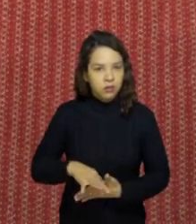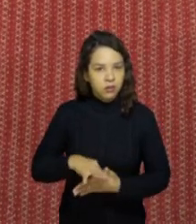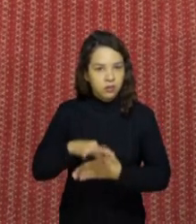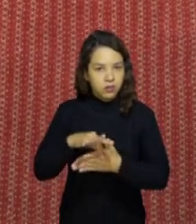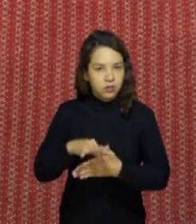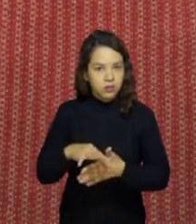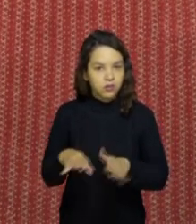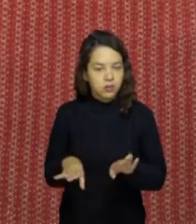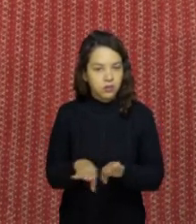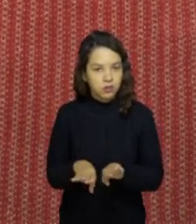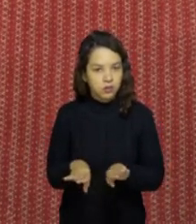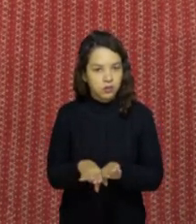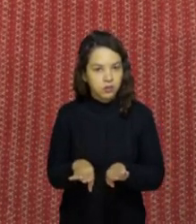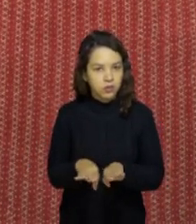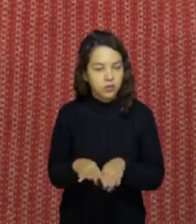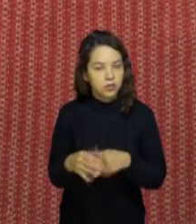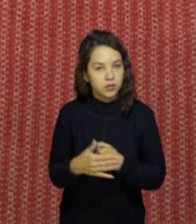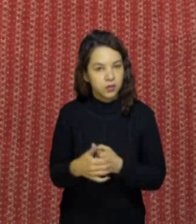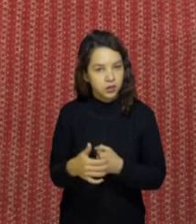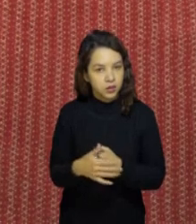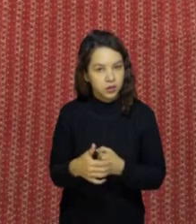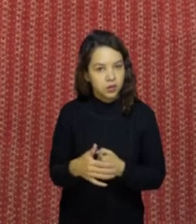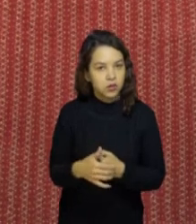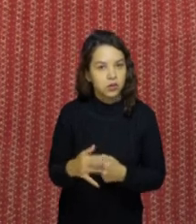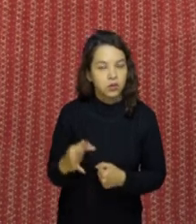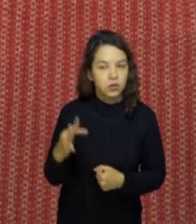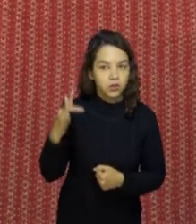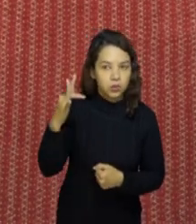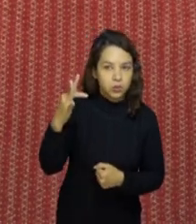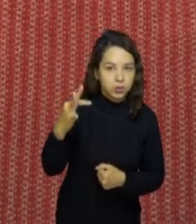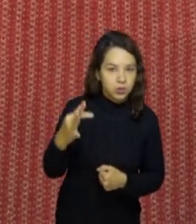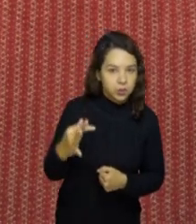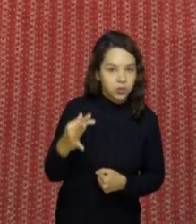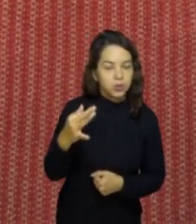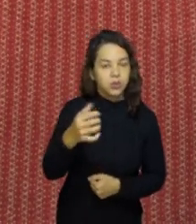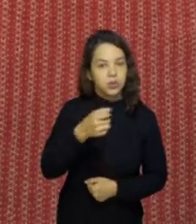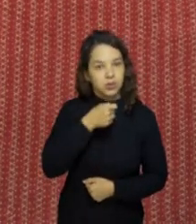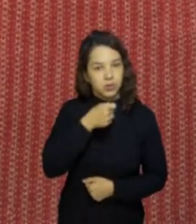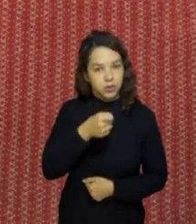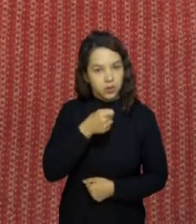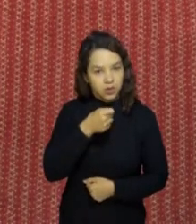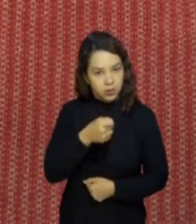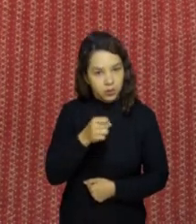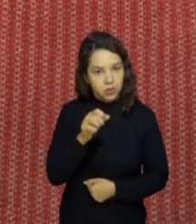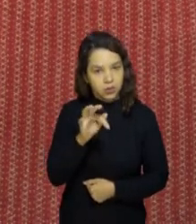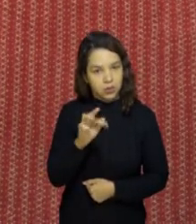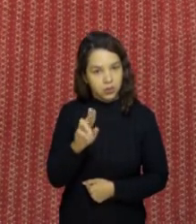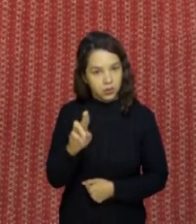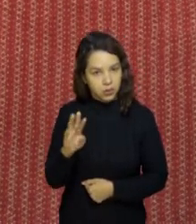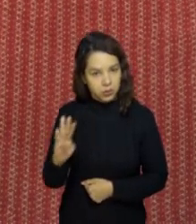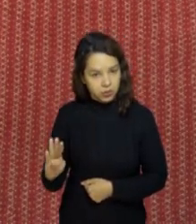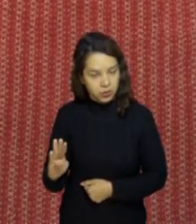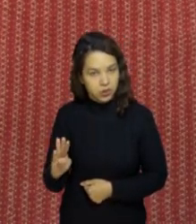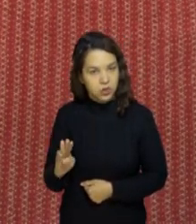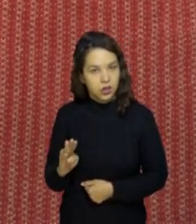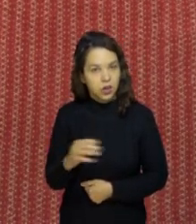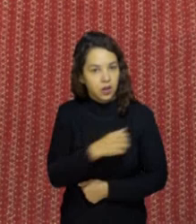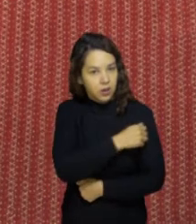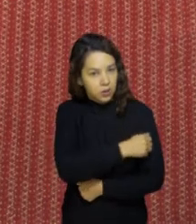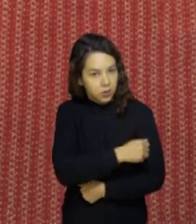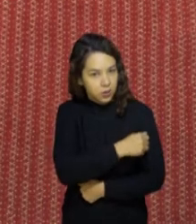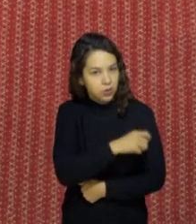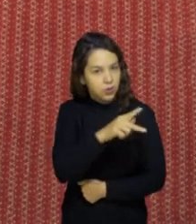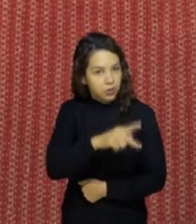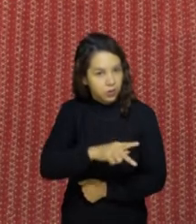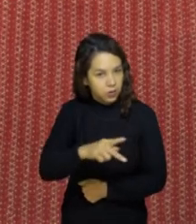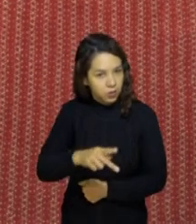e também, com muito carinho, os futuros jornalistas da FURB, os alunos e professores que estão aqui também